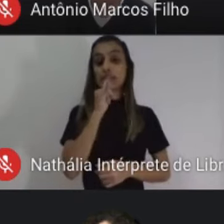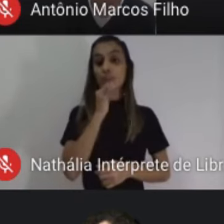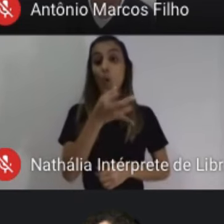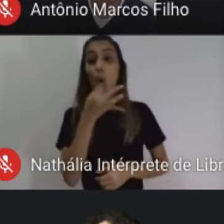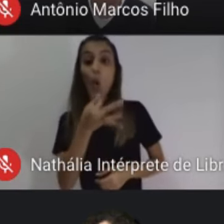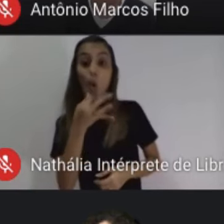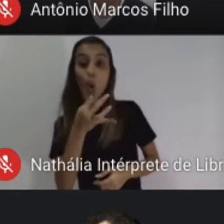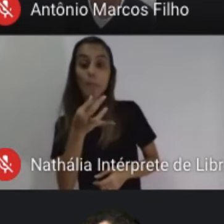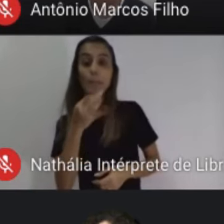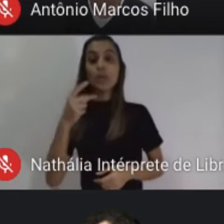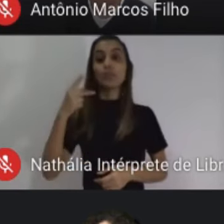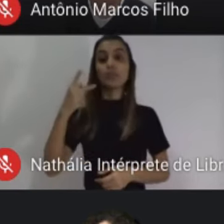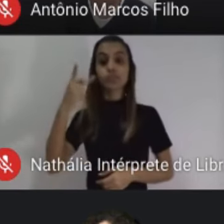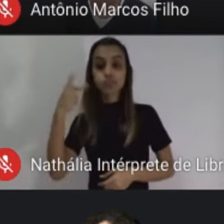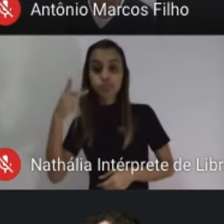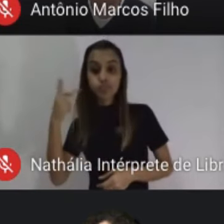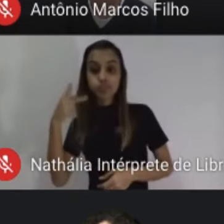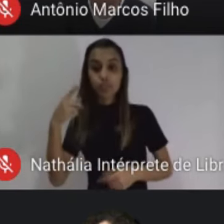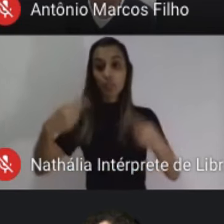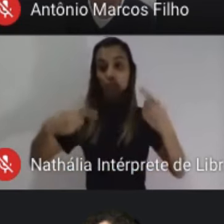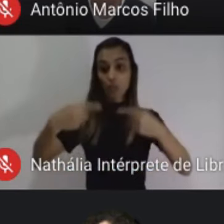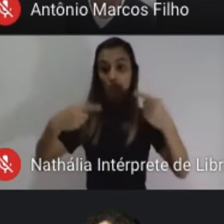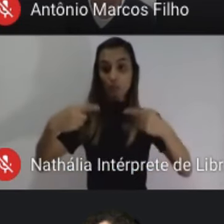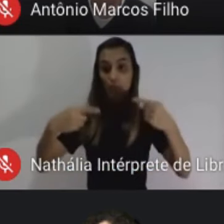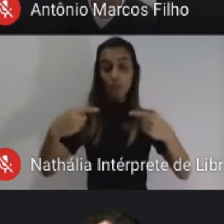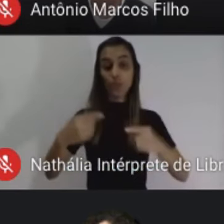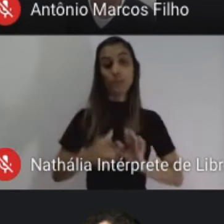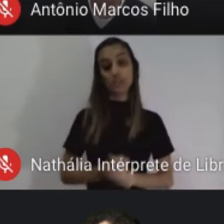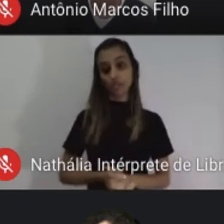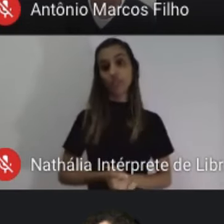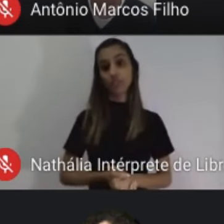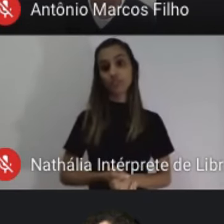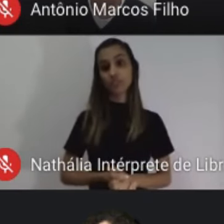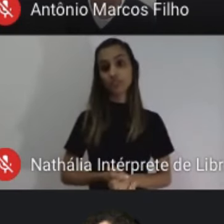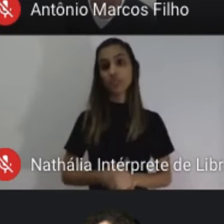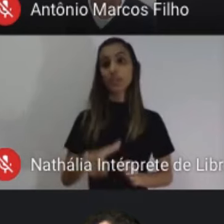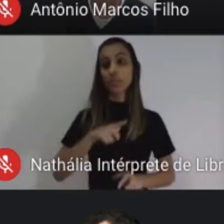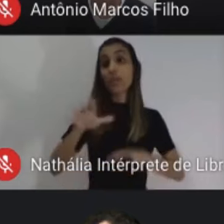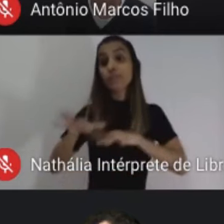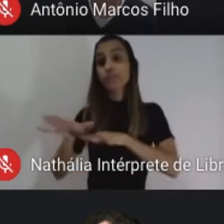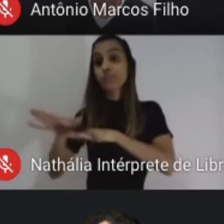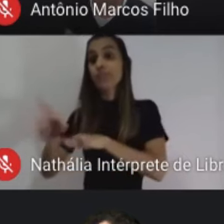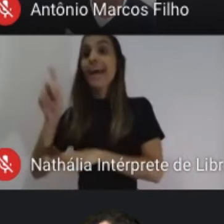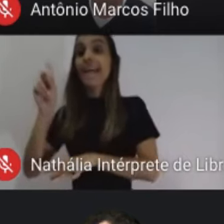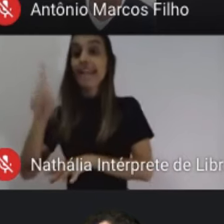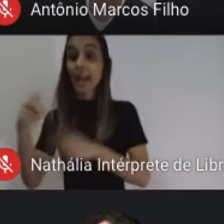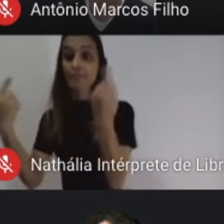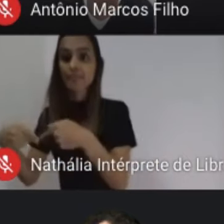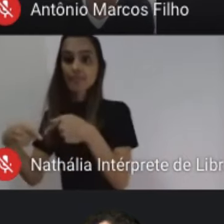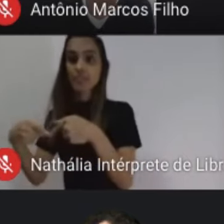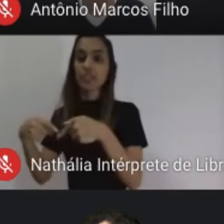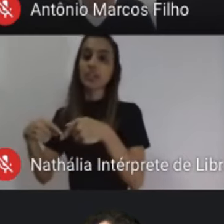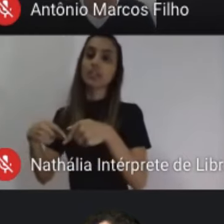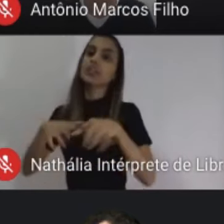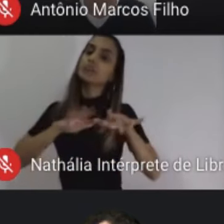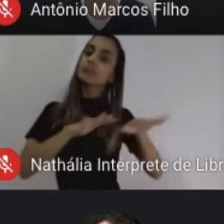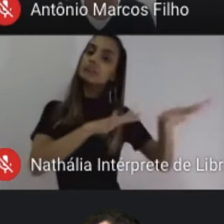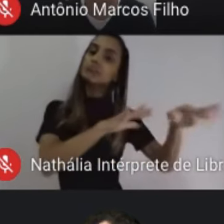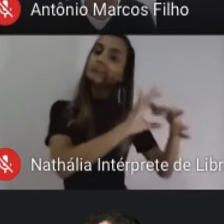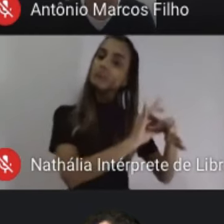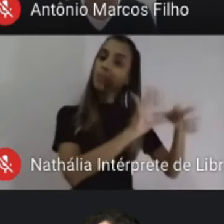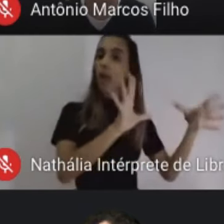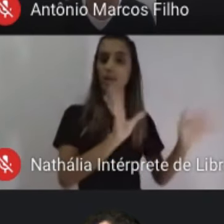manifestação política. Terrorismo não é uma manifestação política. Né? Ainda que isso é muito debatido na